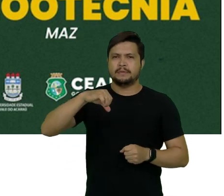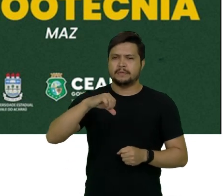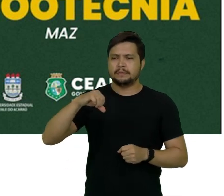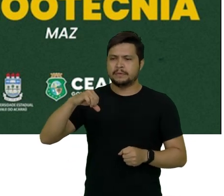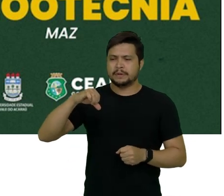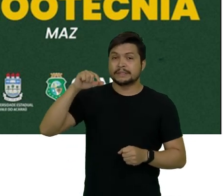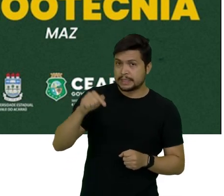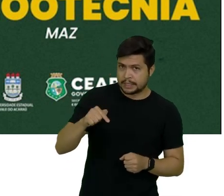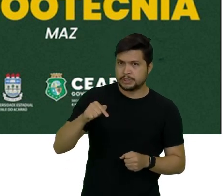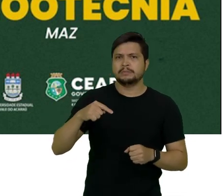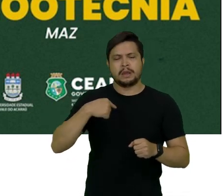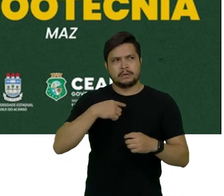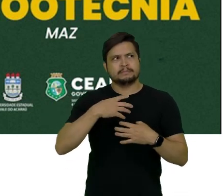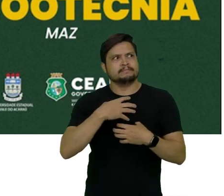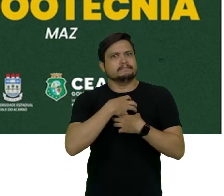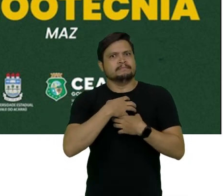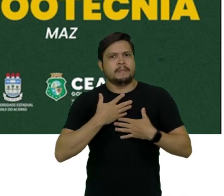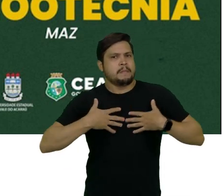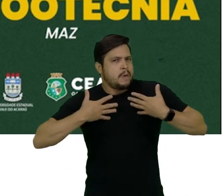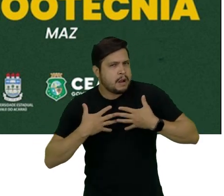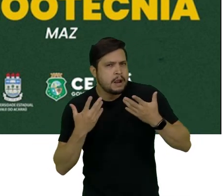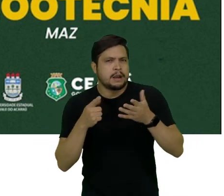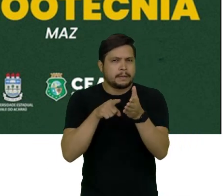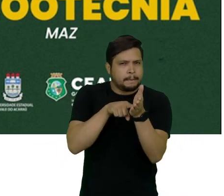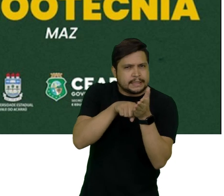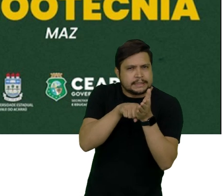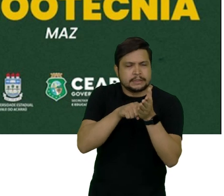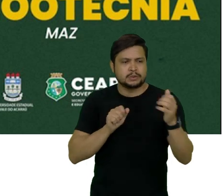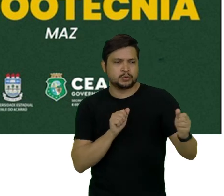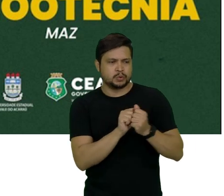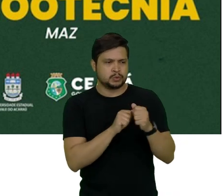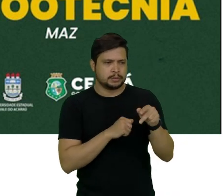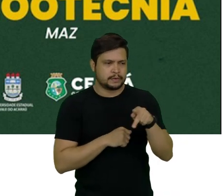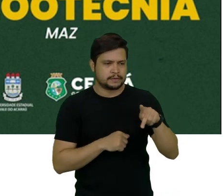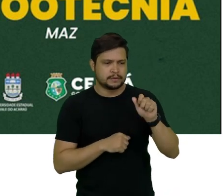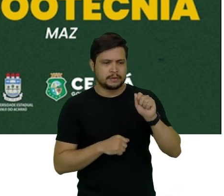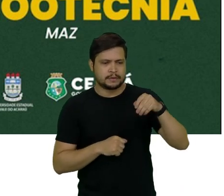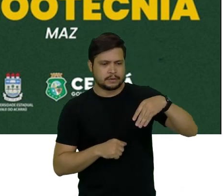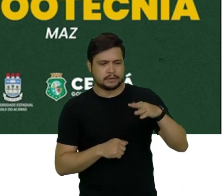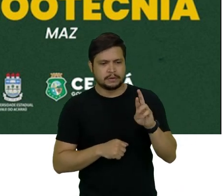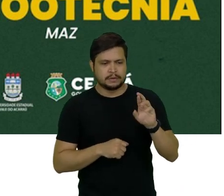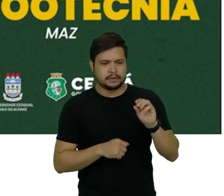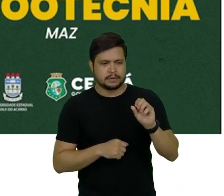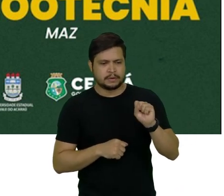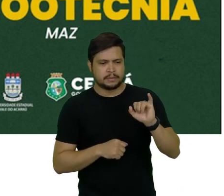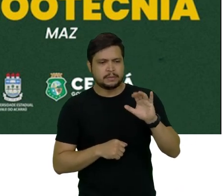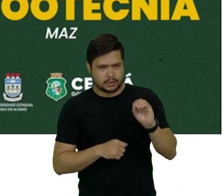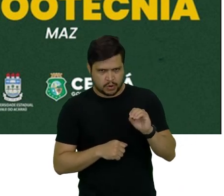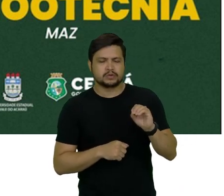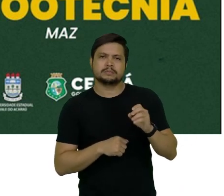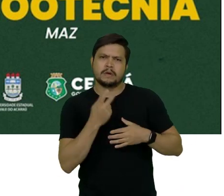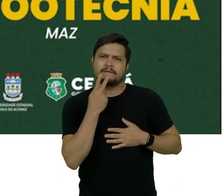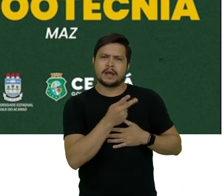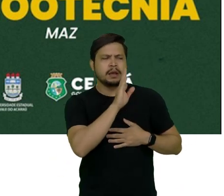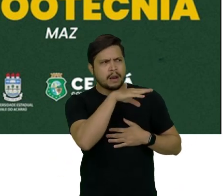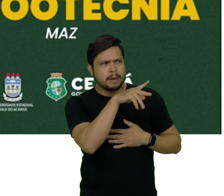em mais ou menos 1997, eu lá muito empolgada com as pesquisas, com o professor Ambrosio e tudo, falei, eu